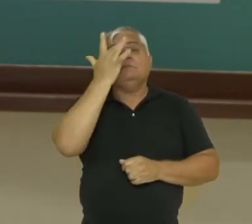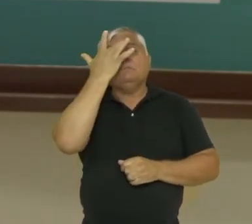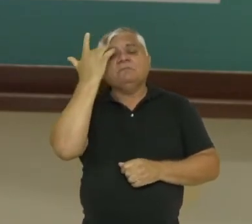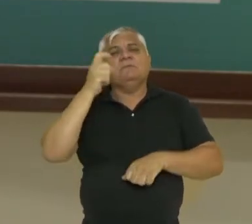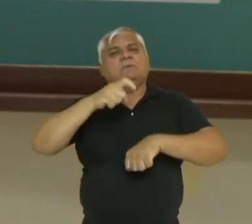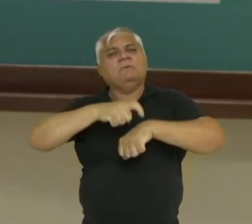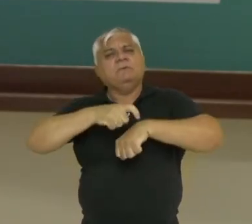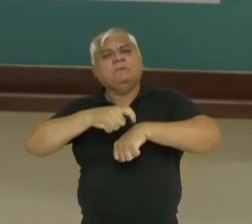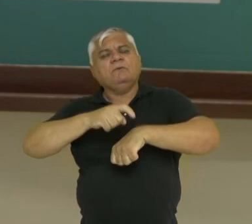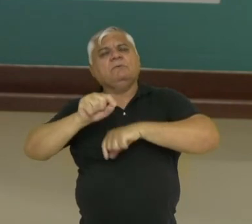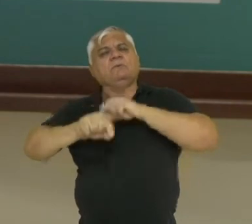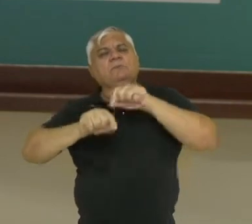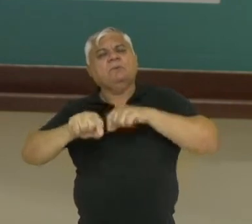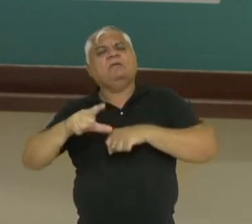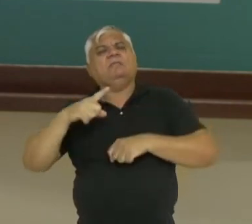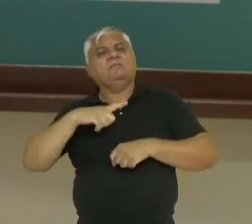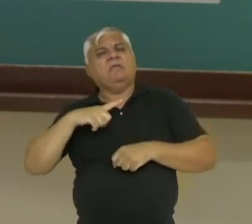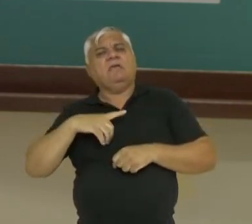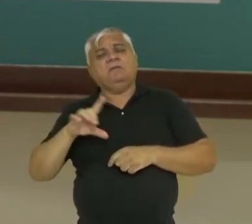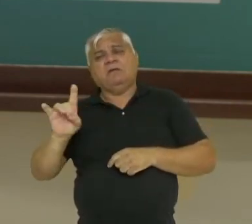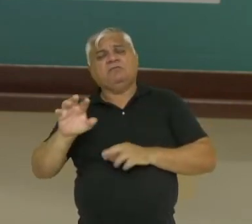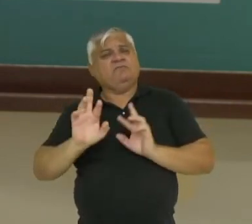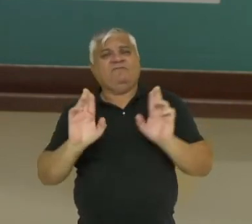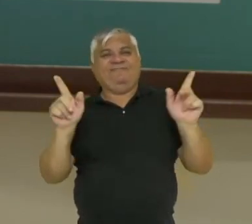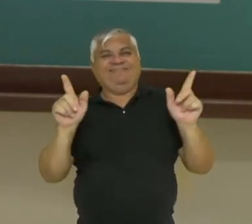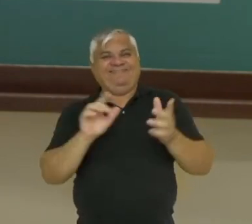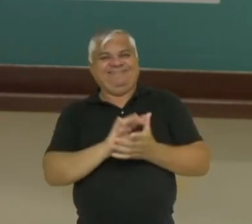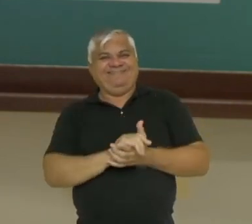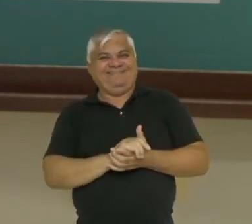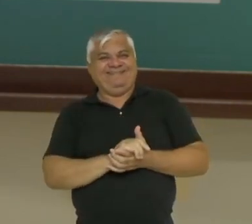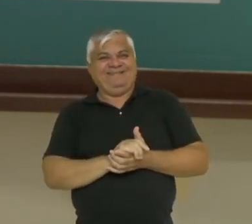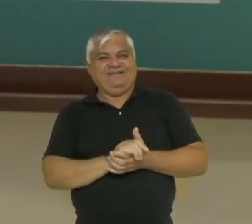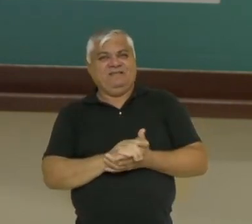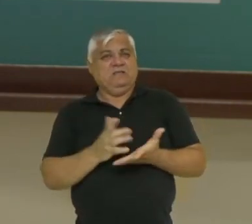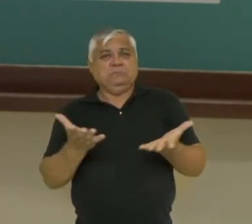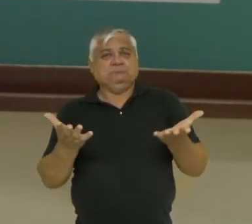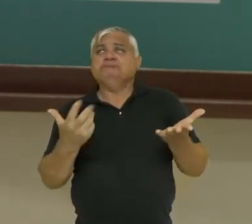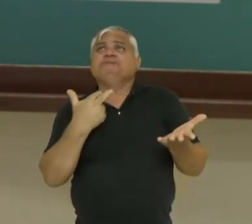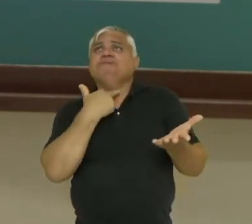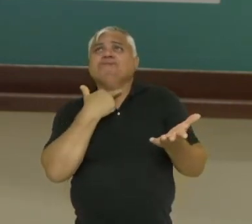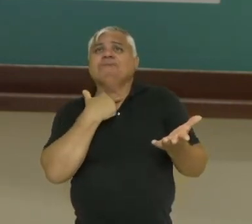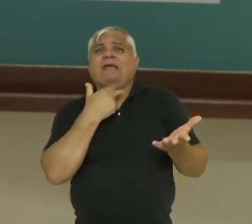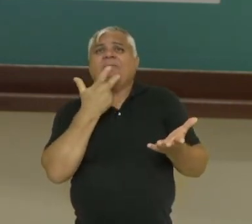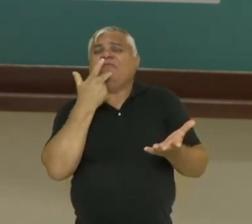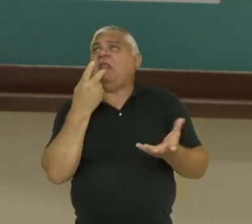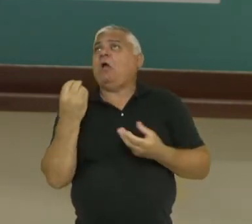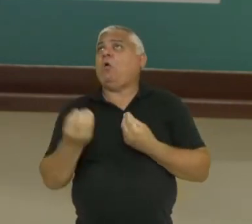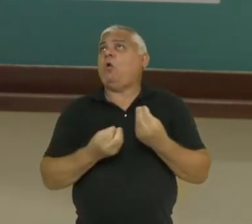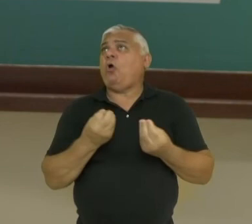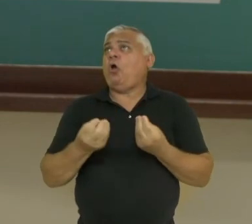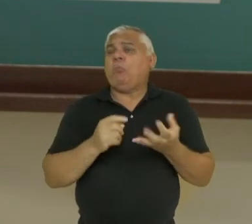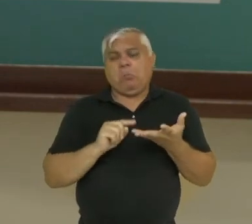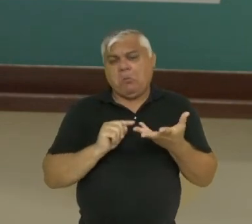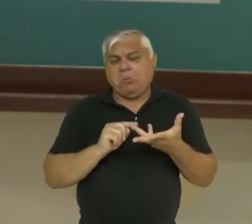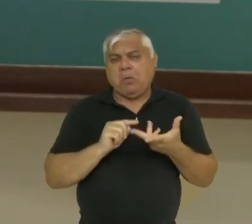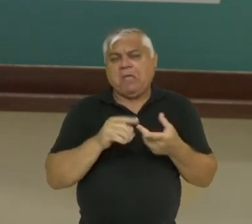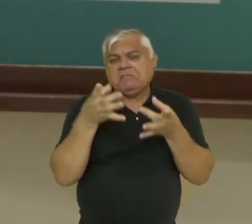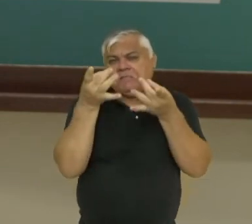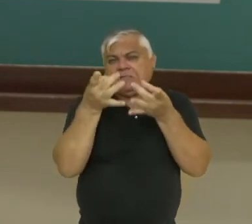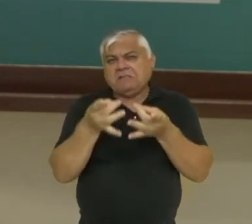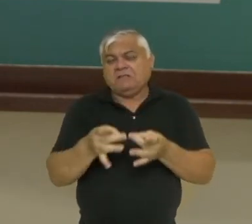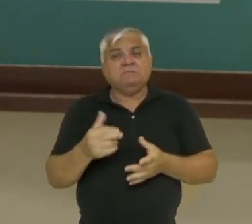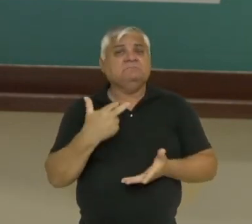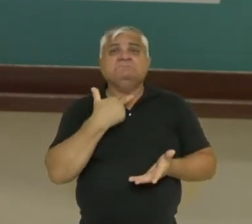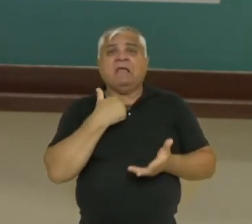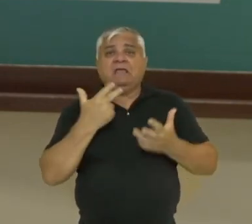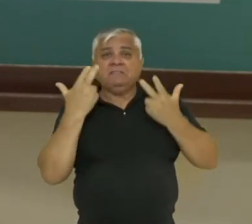momento de uma forma. Então, a gente não tem como prever como vai ser esse parto, se vai ser um parto de